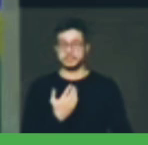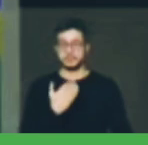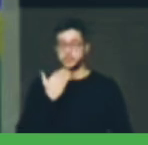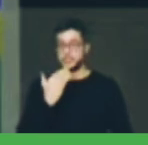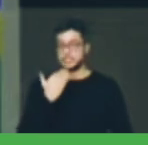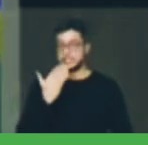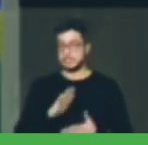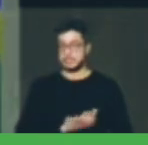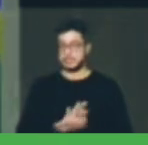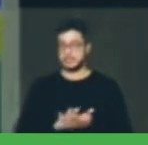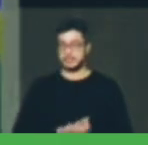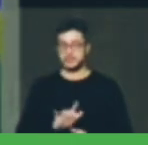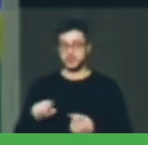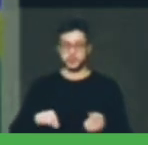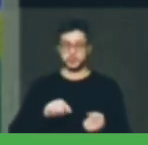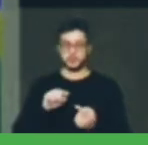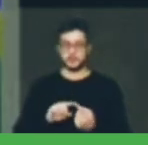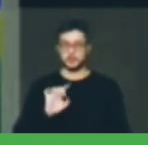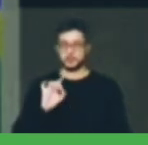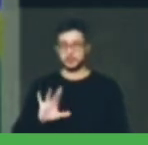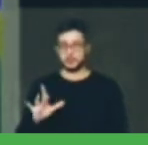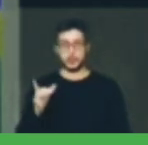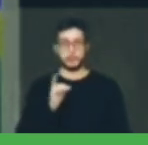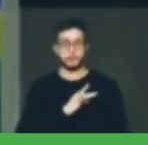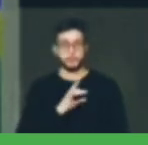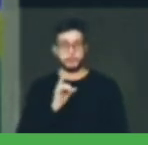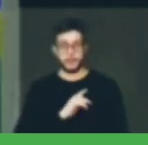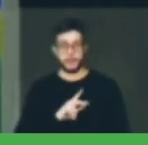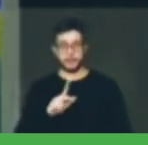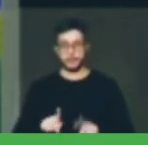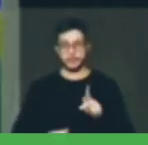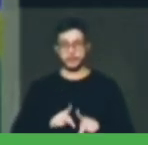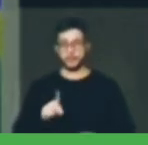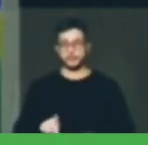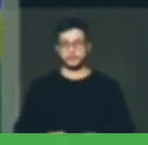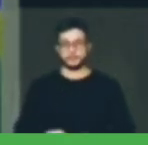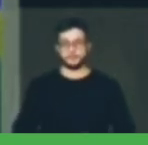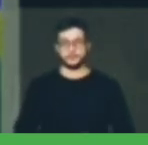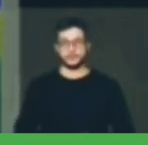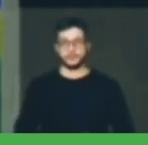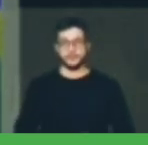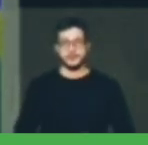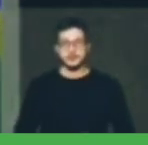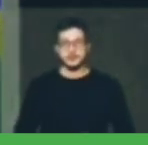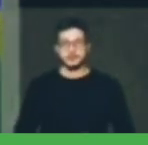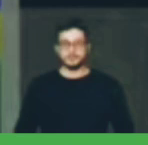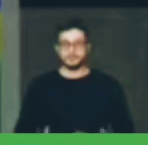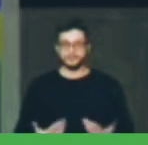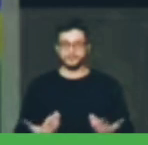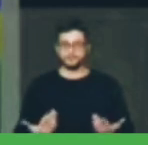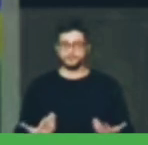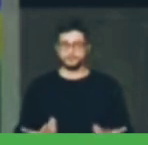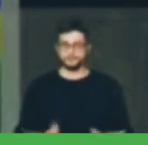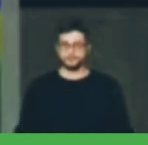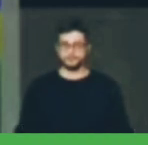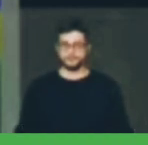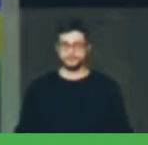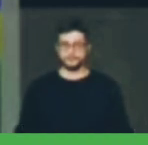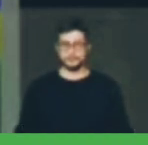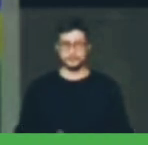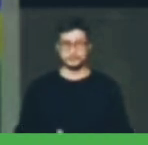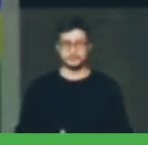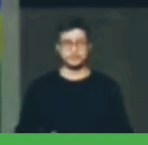gerar medo na cabeça da população. Medo e mais medo. Iam para as